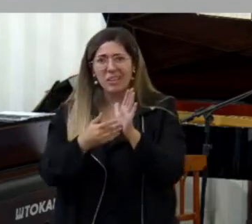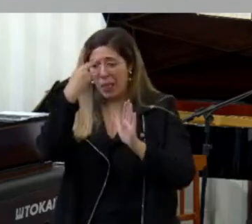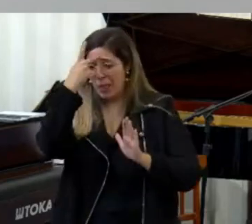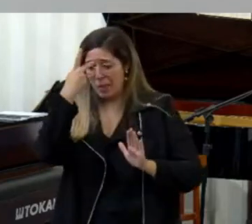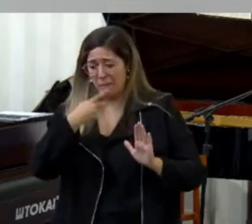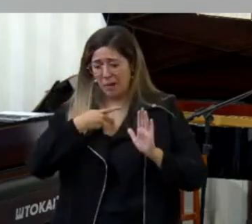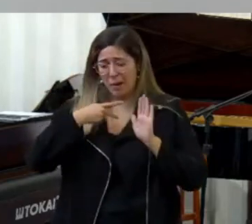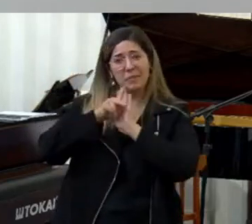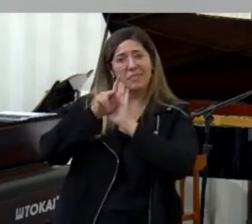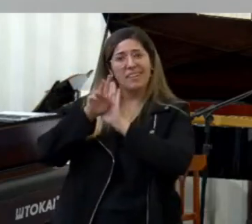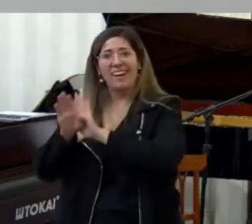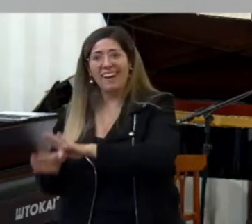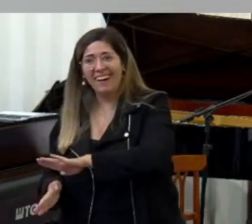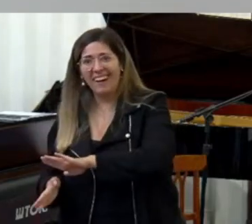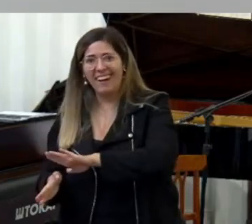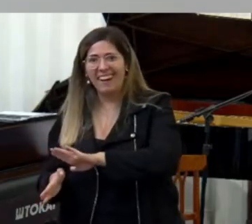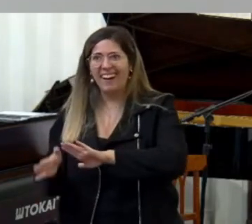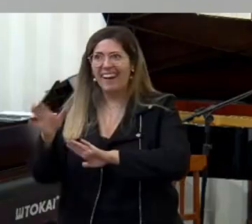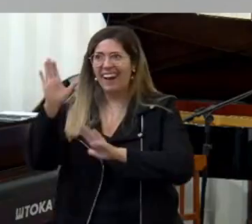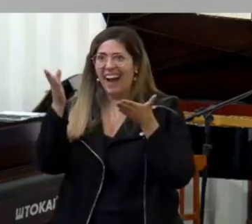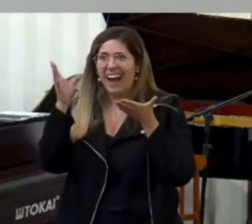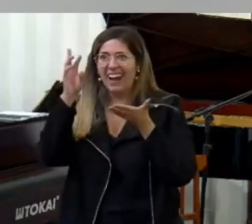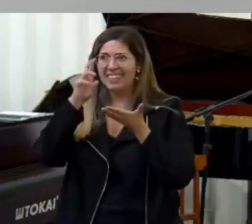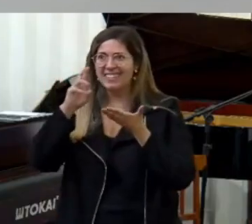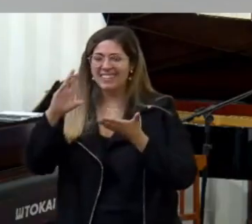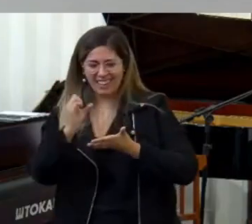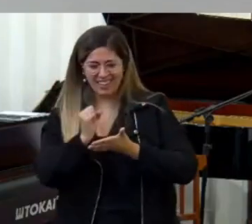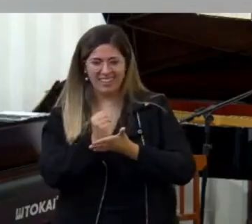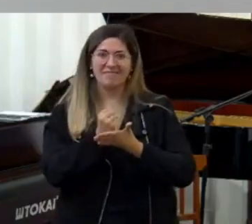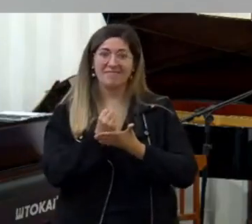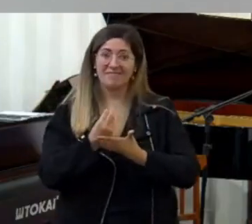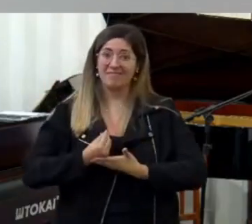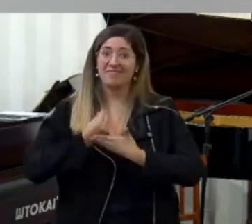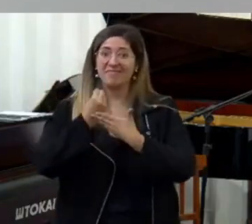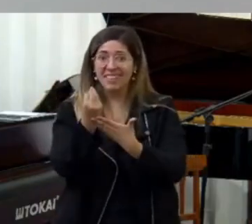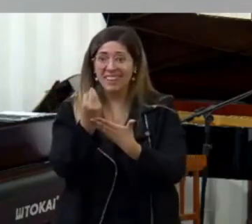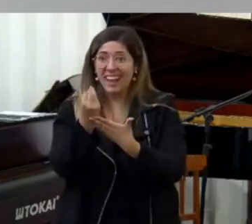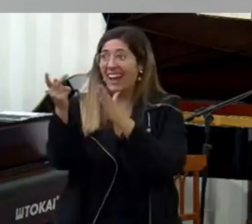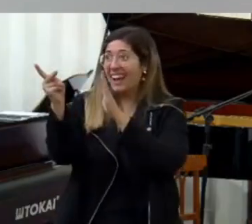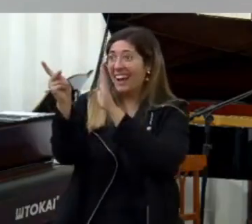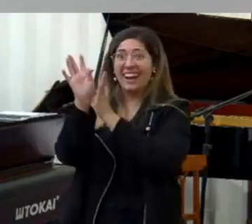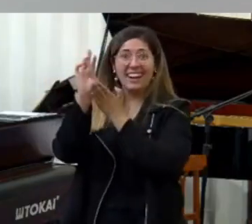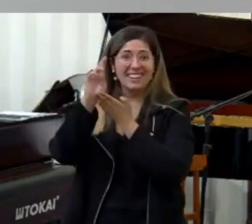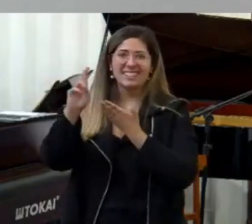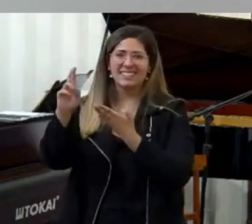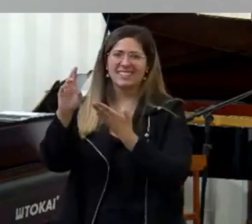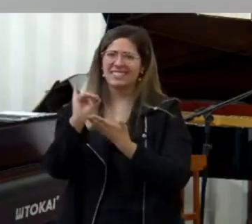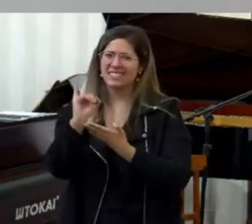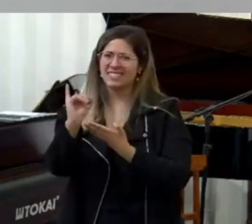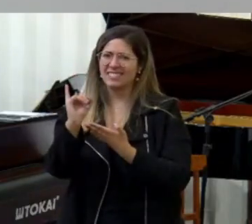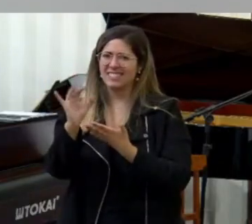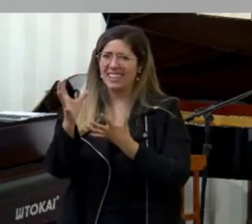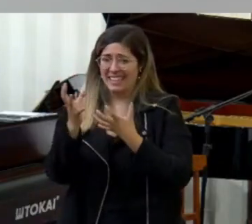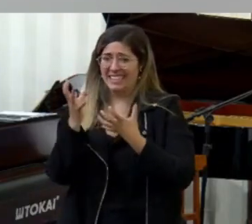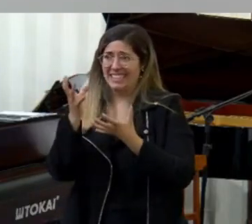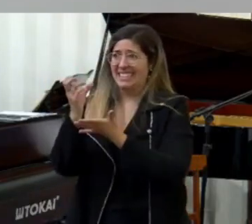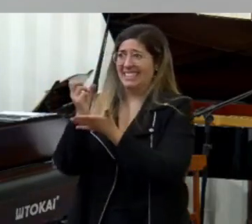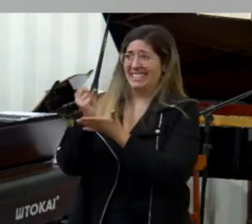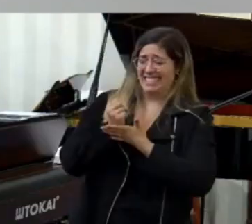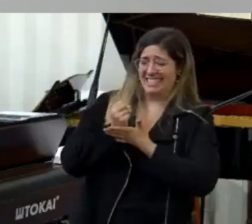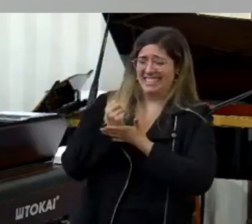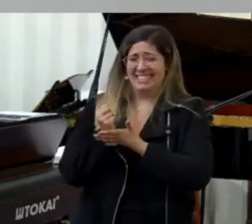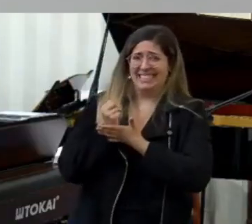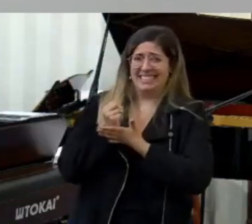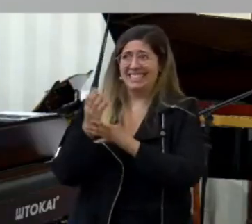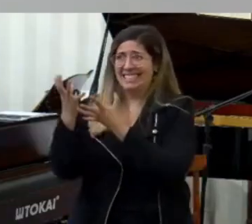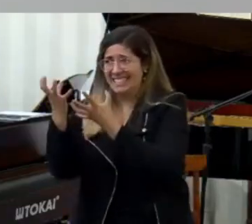não confiar no Senhor. Você não confiou a sua vida a Ele, você não confiou a sua vida à eternidade com Ele, e esse é o seu